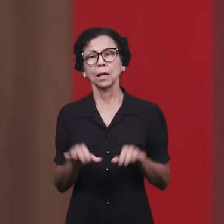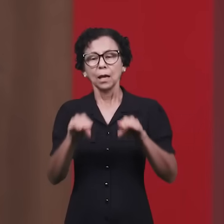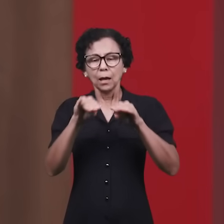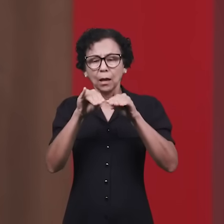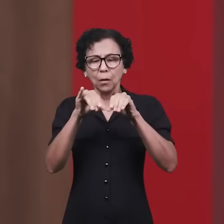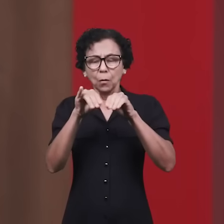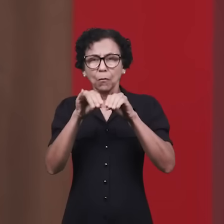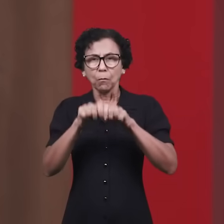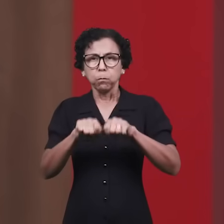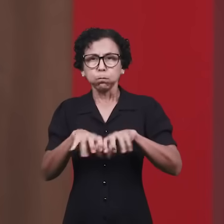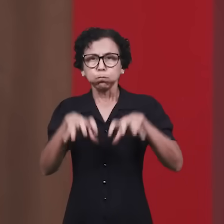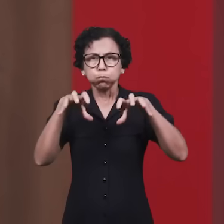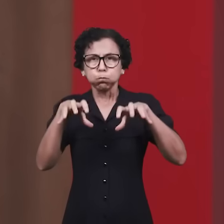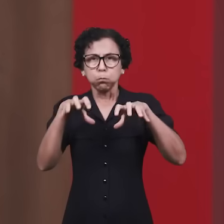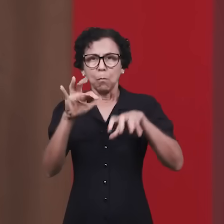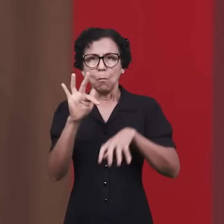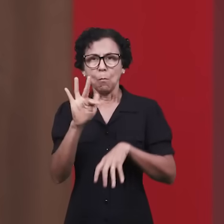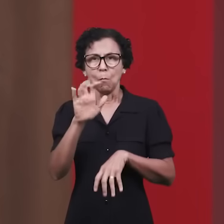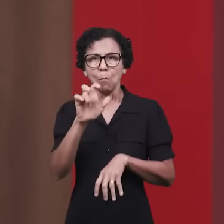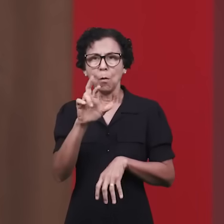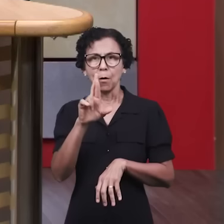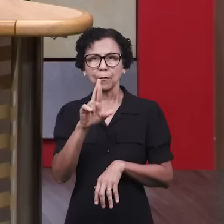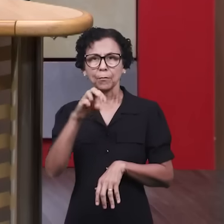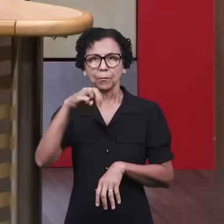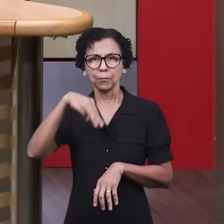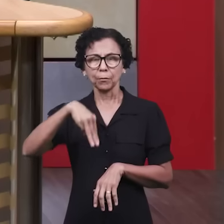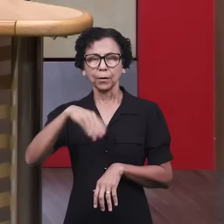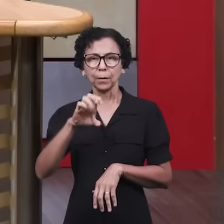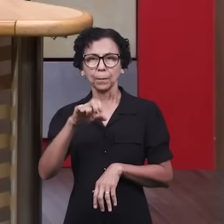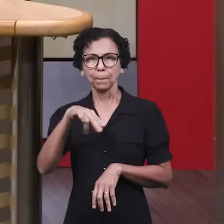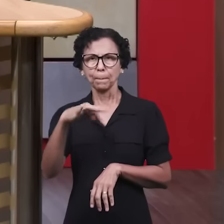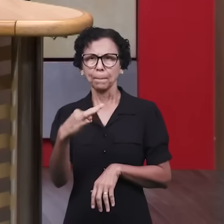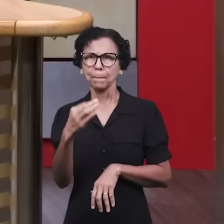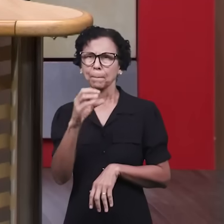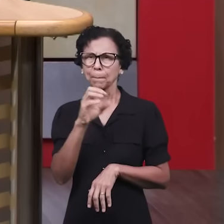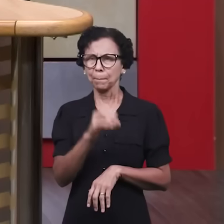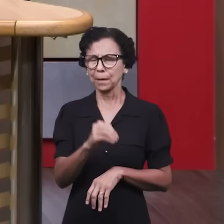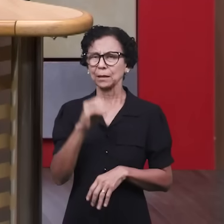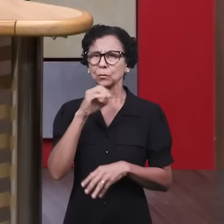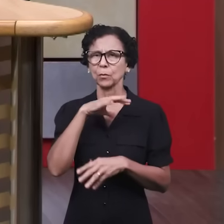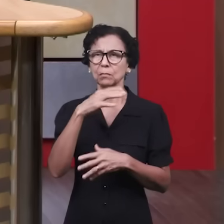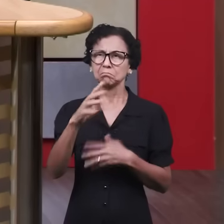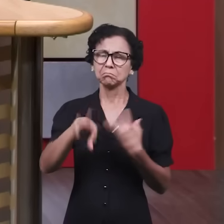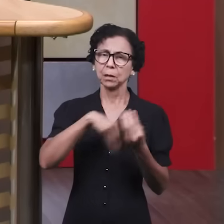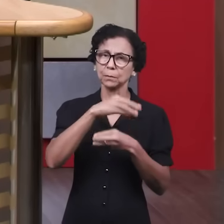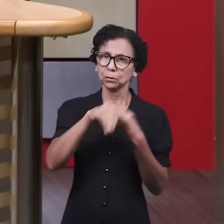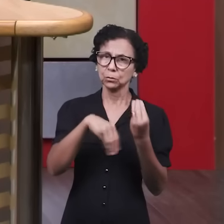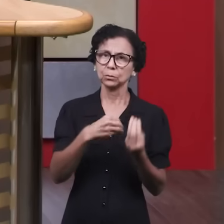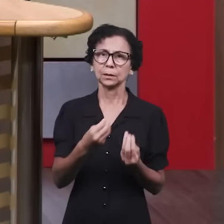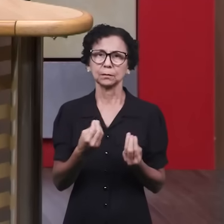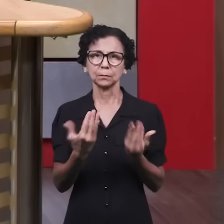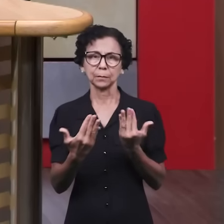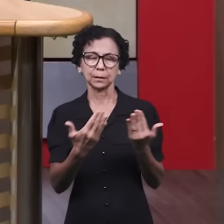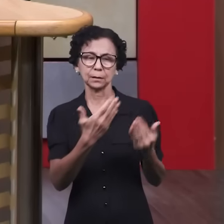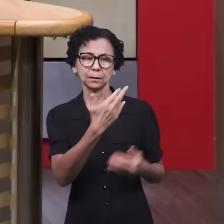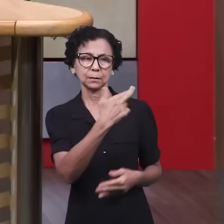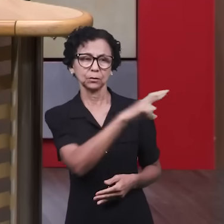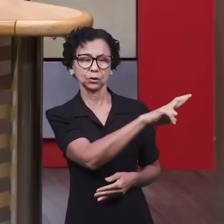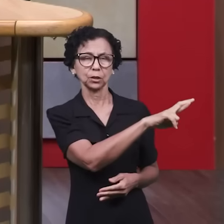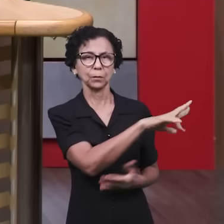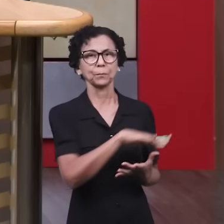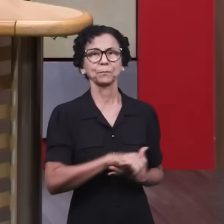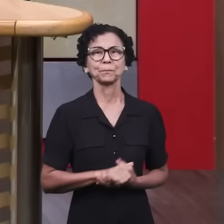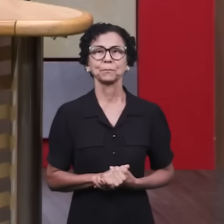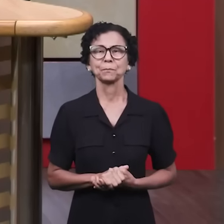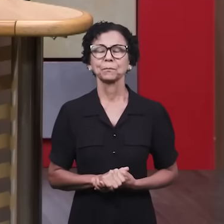ser seduzido por aquilo ali. A carta aos Hebreus diz assim: a palavra é viva